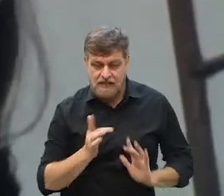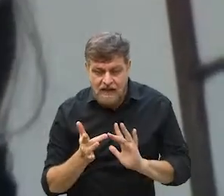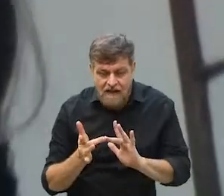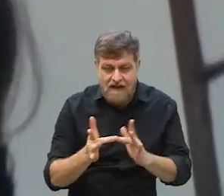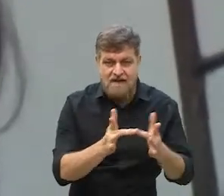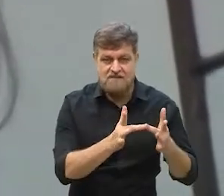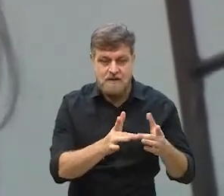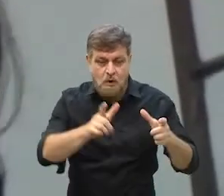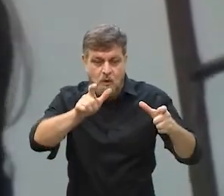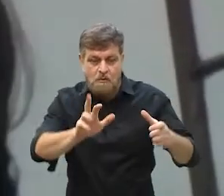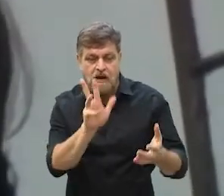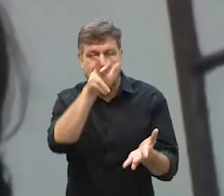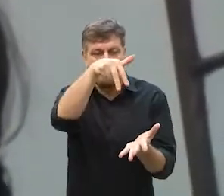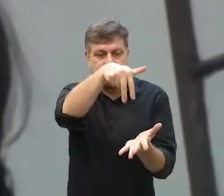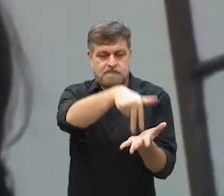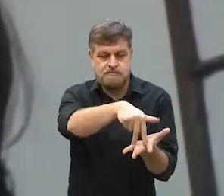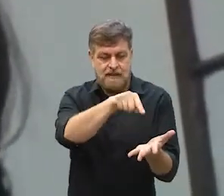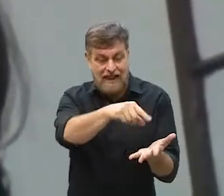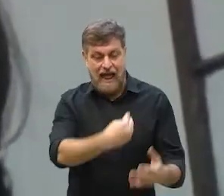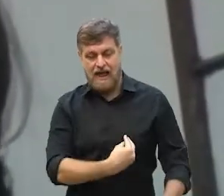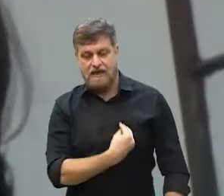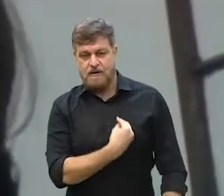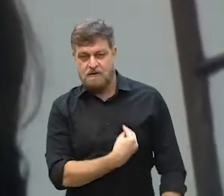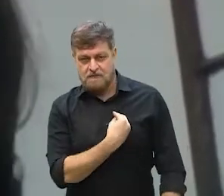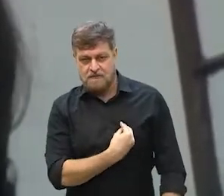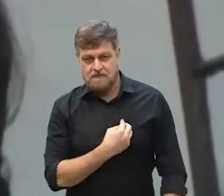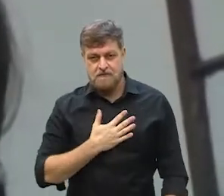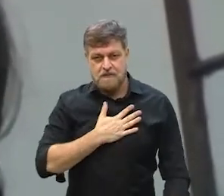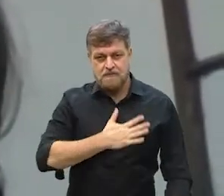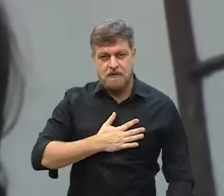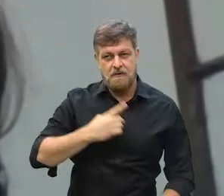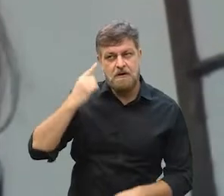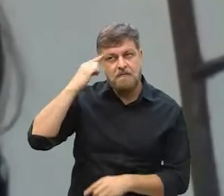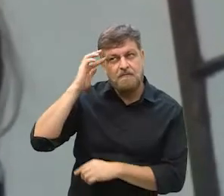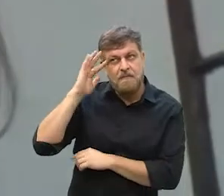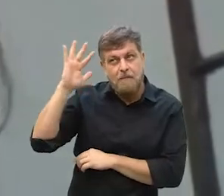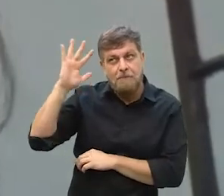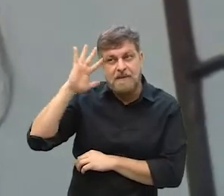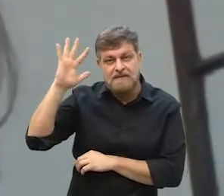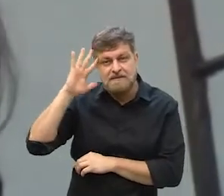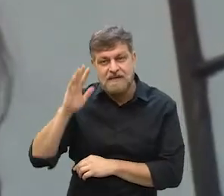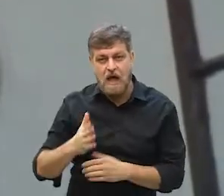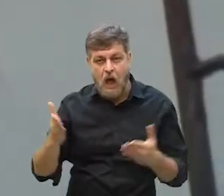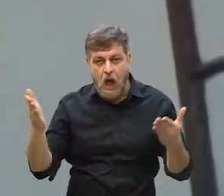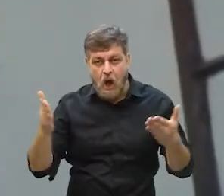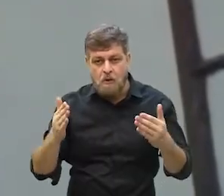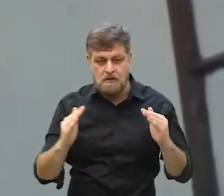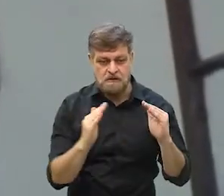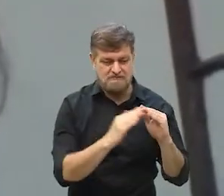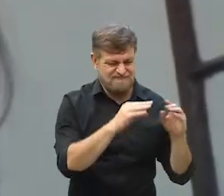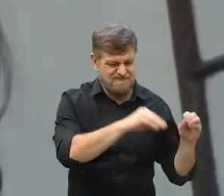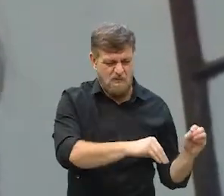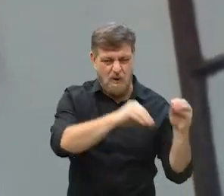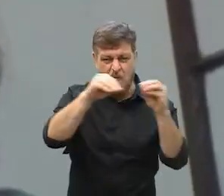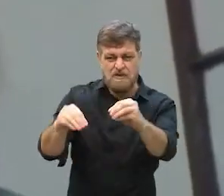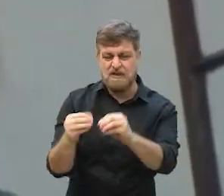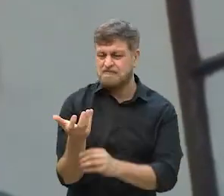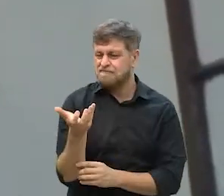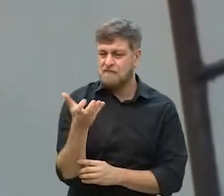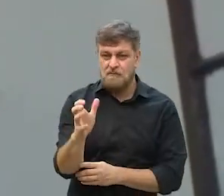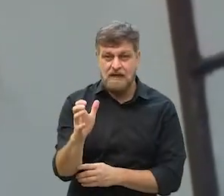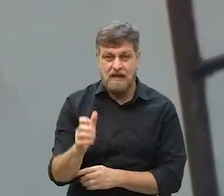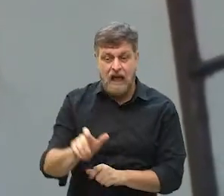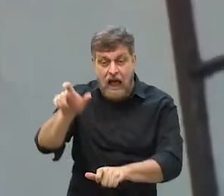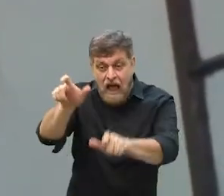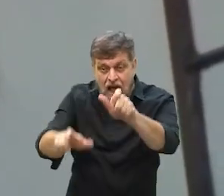com os nossos lugares, né? Sim. Eu gosto de pensar na ideia que hoje ninguém quer mudar de lugar. Todo